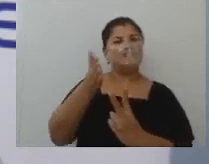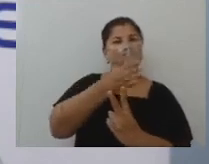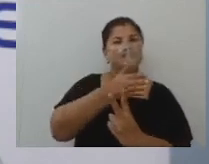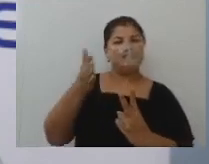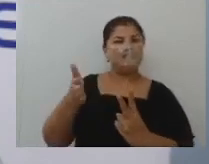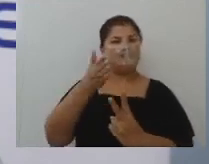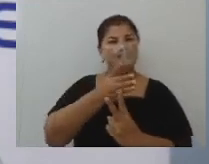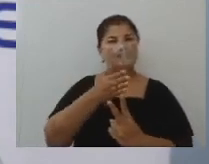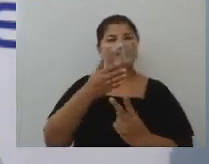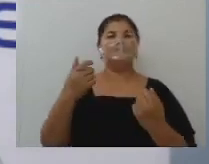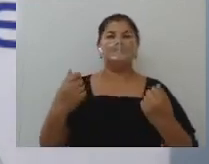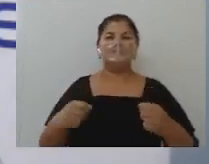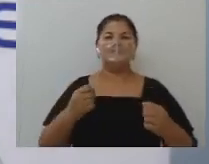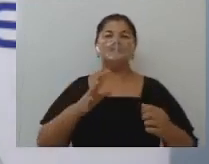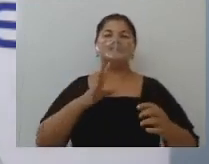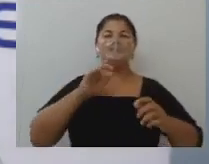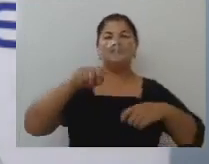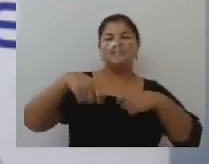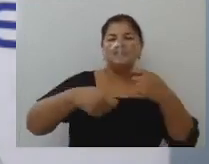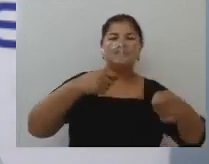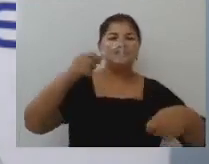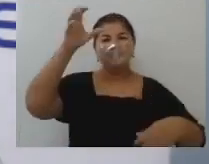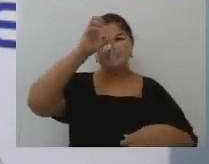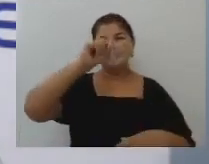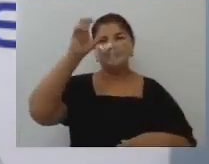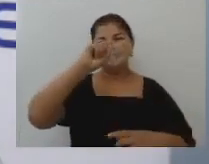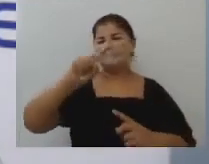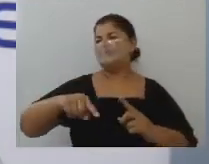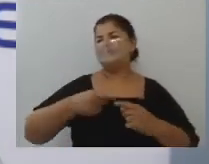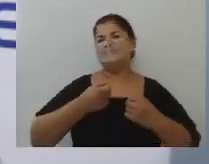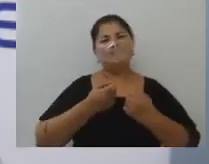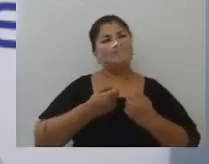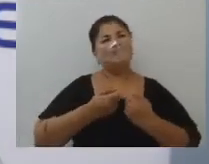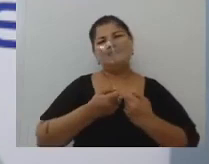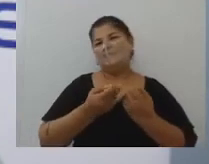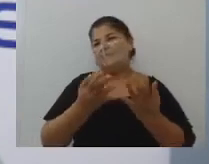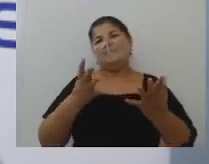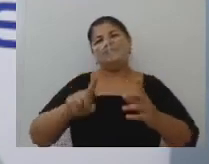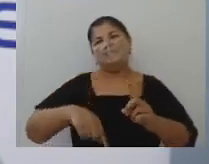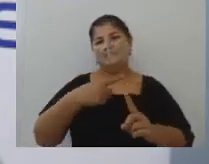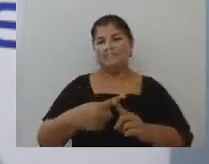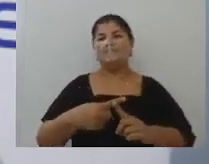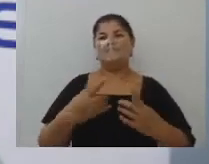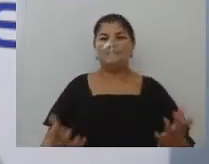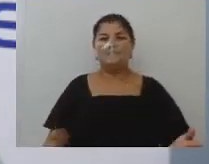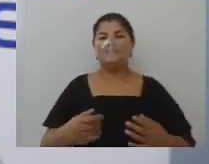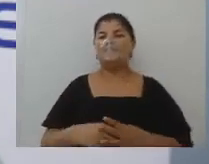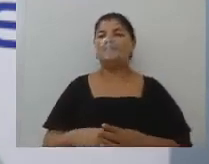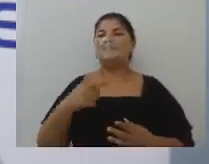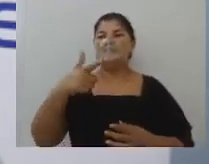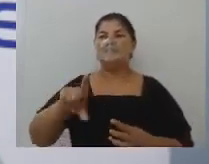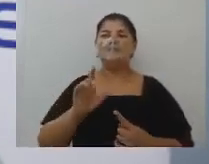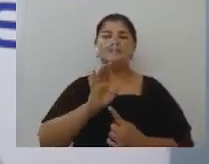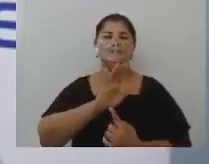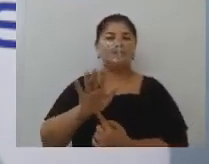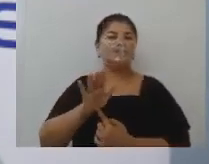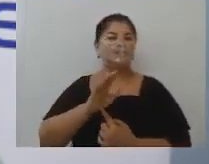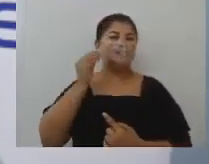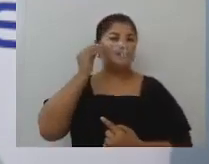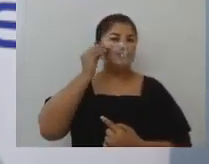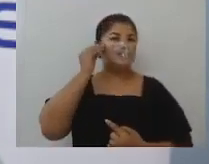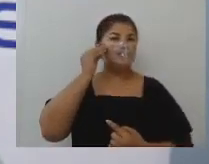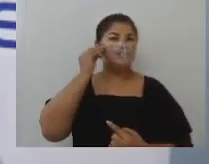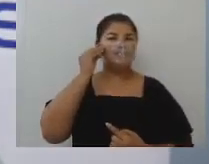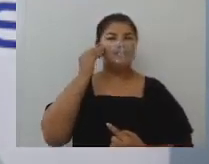o máximo que a gente pode. Olha, eu queria mostrar um outro experimento para vocês. Acho que dá tempo. Isso aqui é